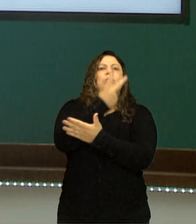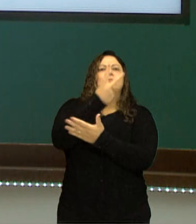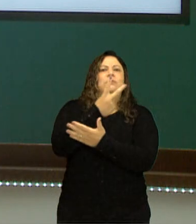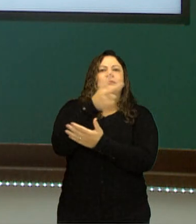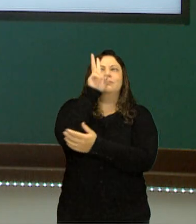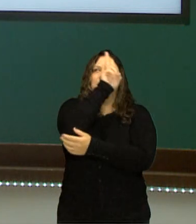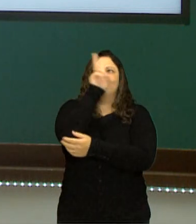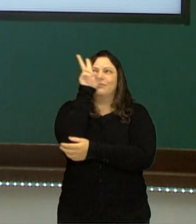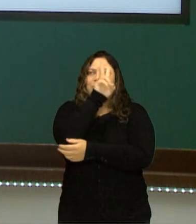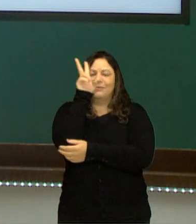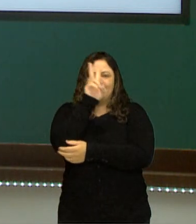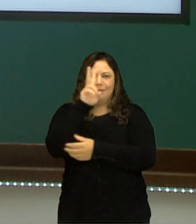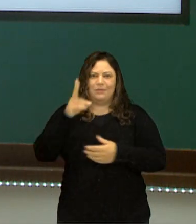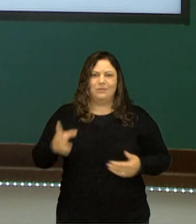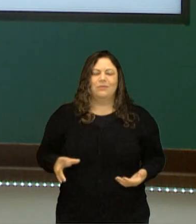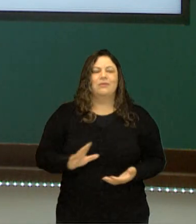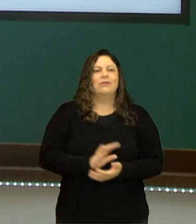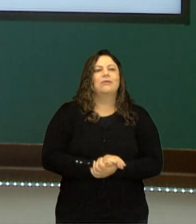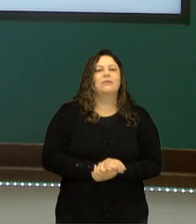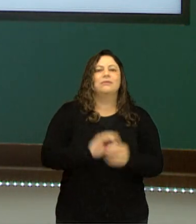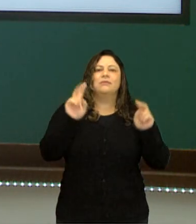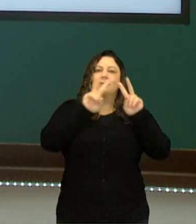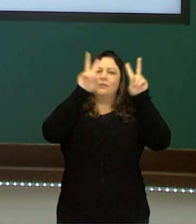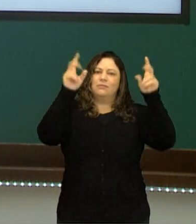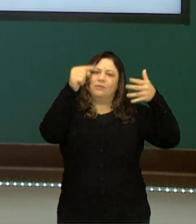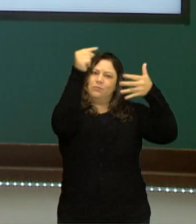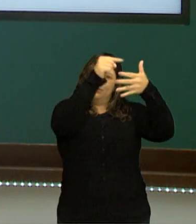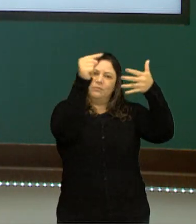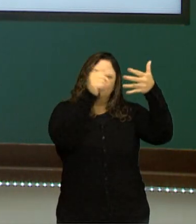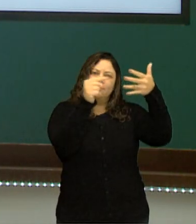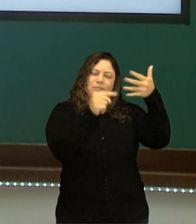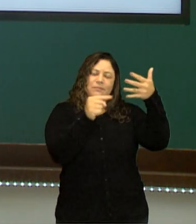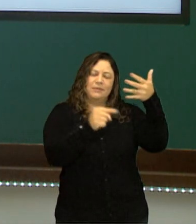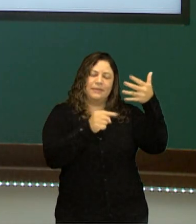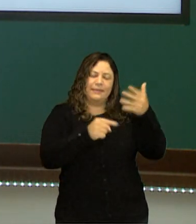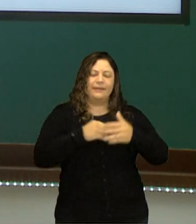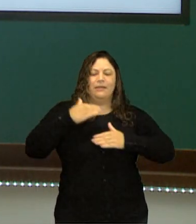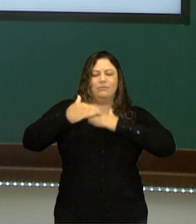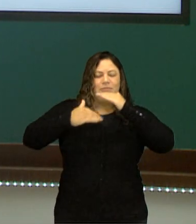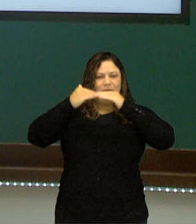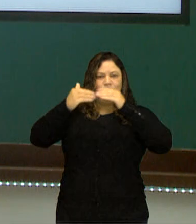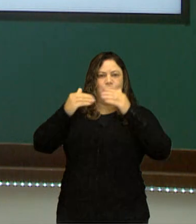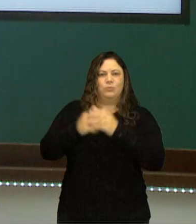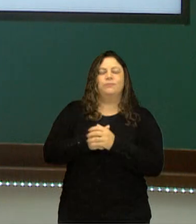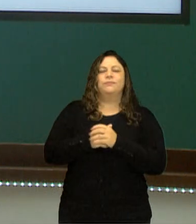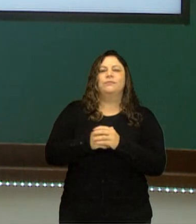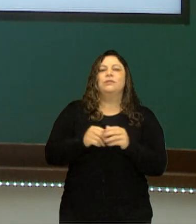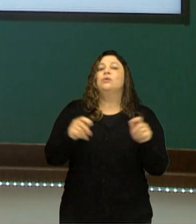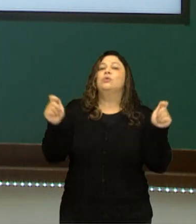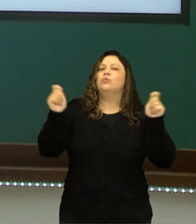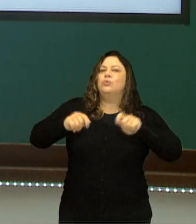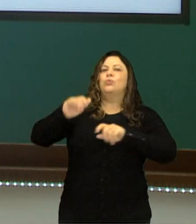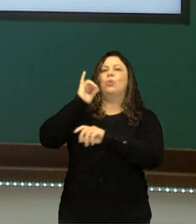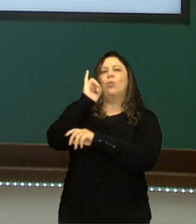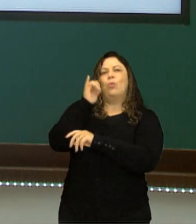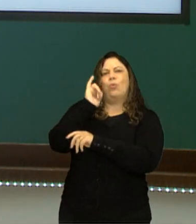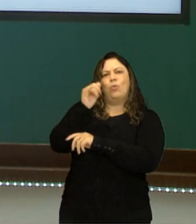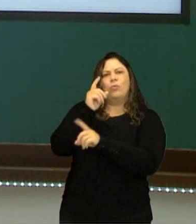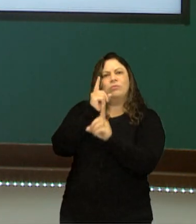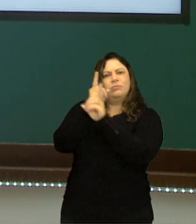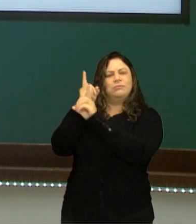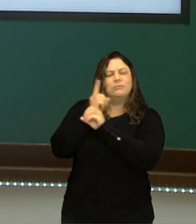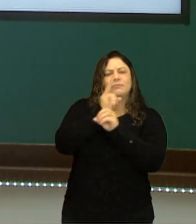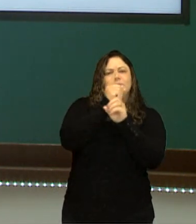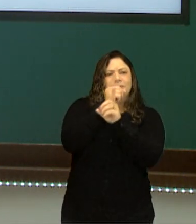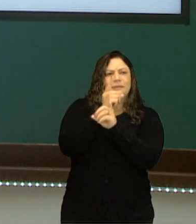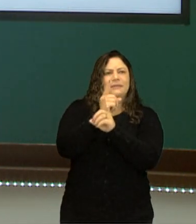situação final, onde o conflito, a complicação são elucidados, são resolvidos, ou ainda onde há a